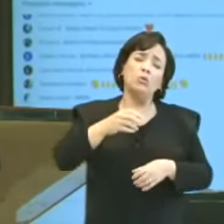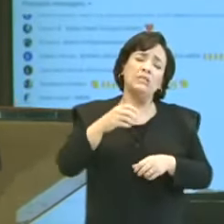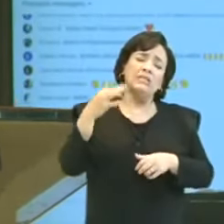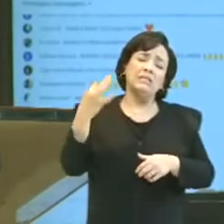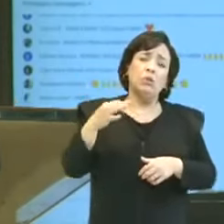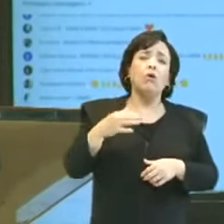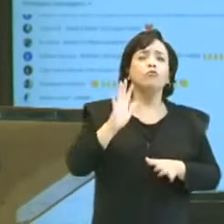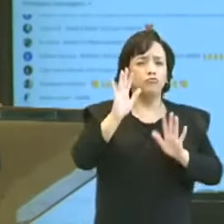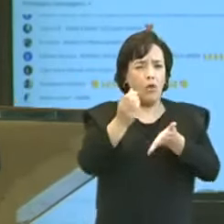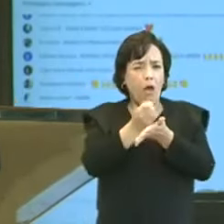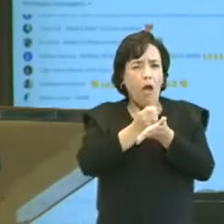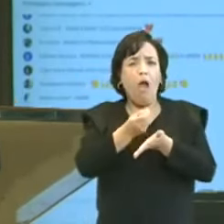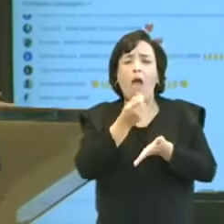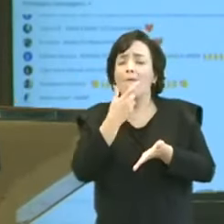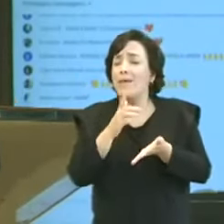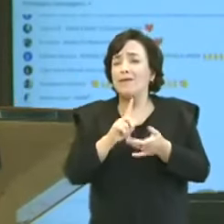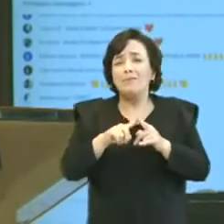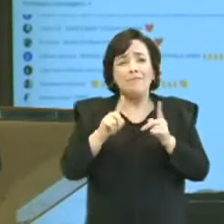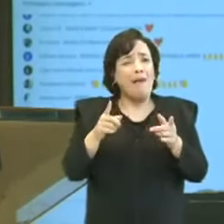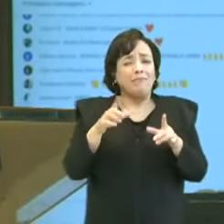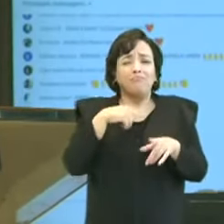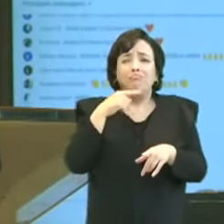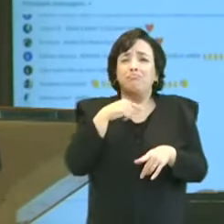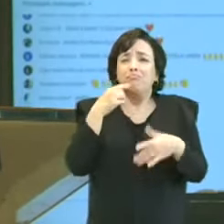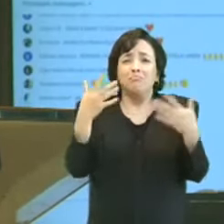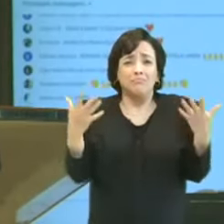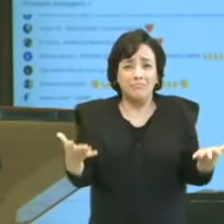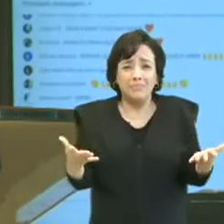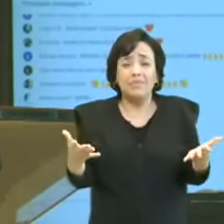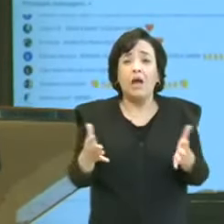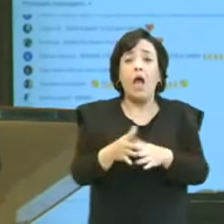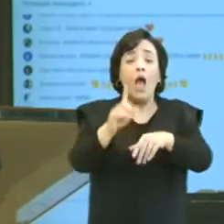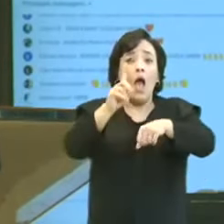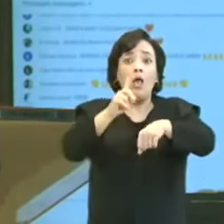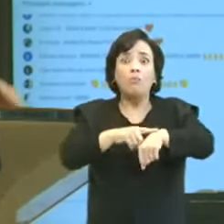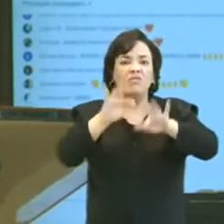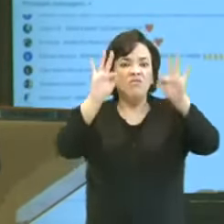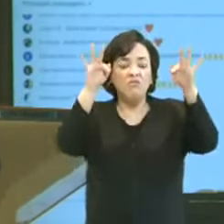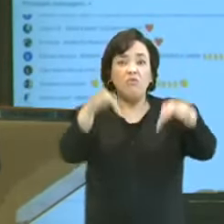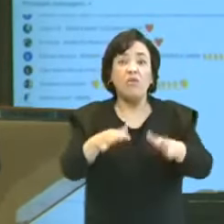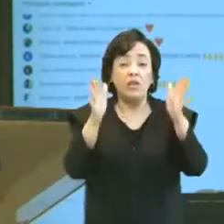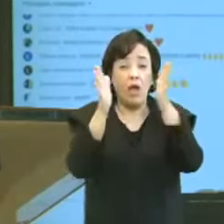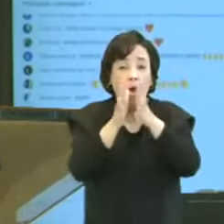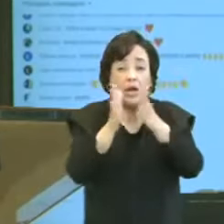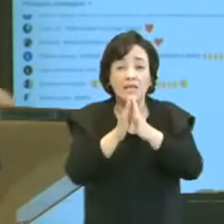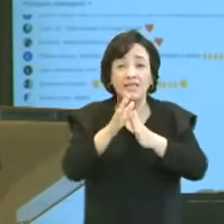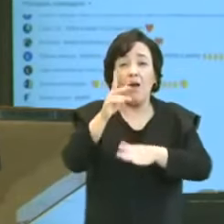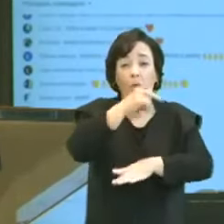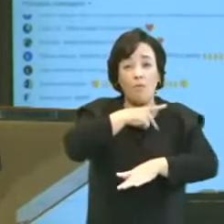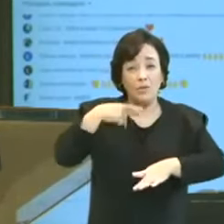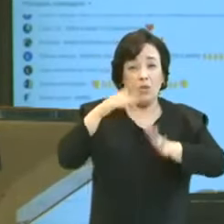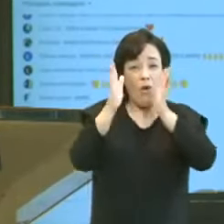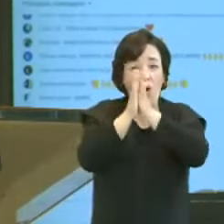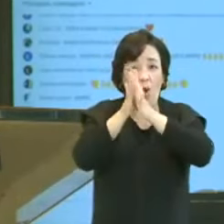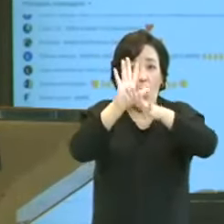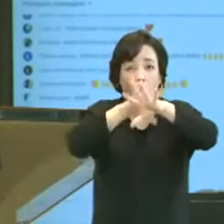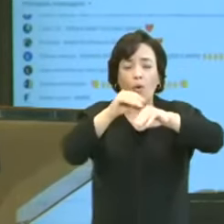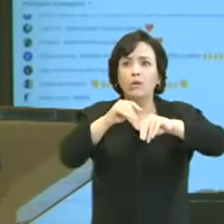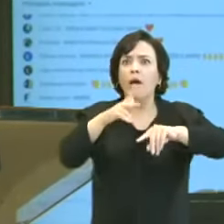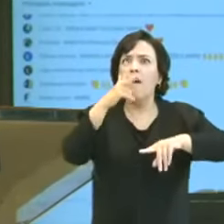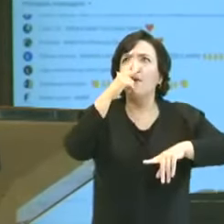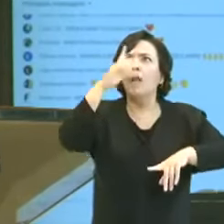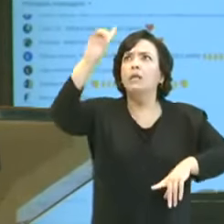tomado remédio, mas era como se não tivesse tomado nada. No momento final, quando ele orou por cura, foi como se Deus